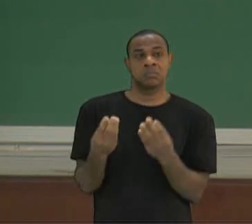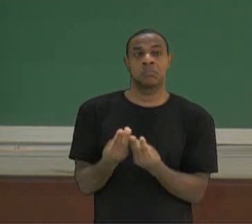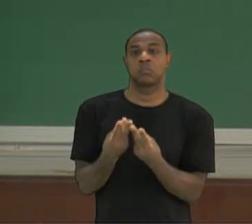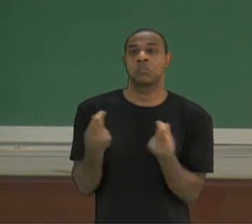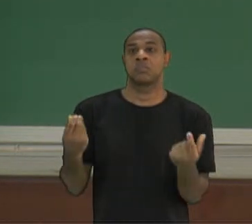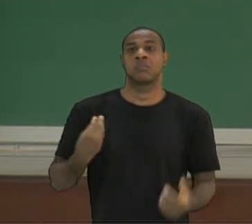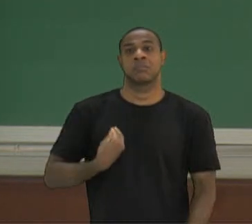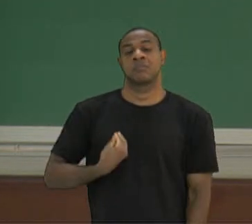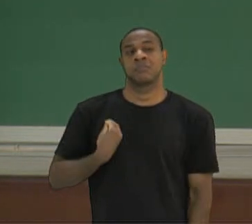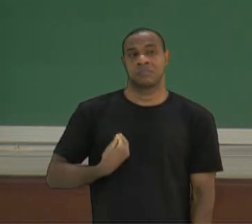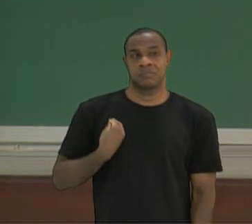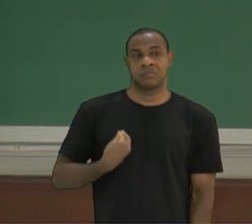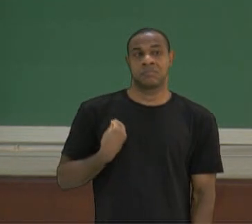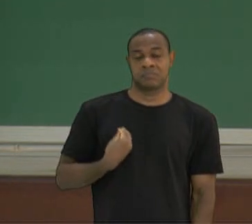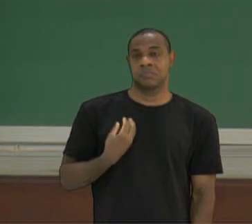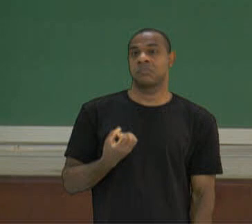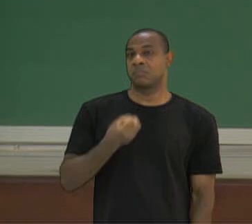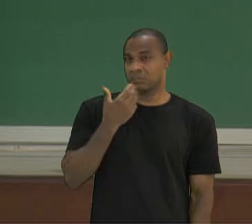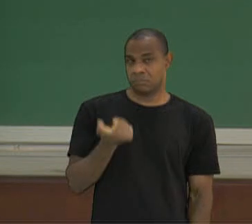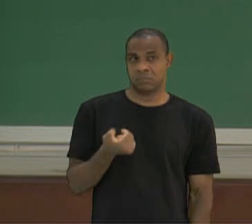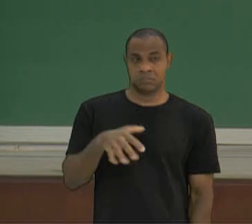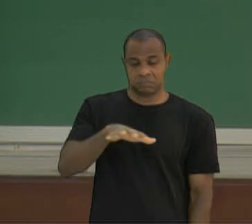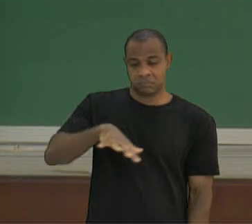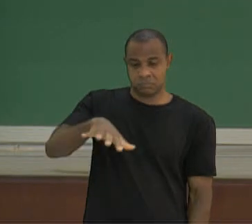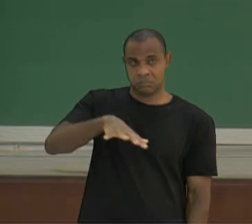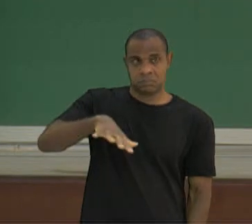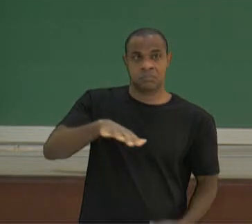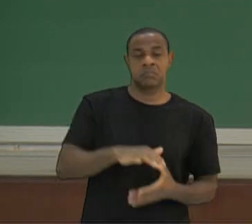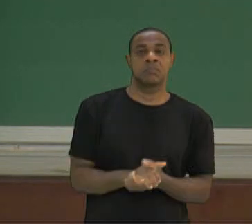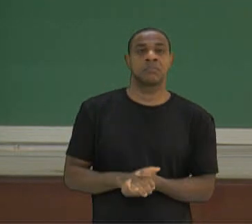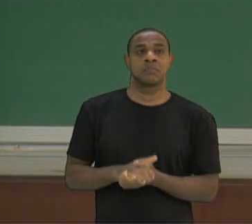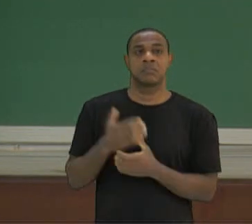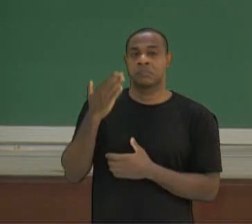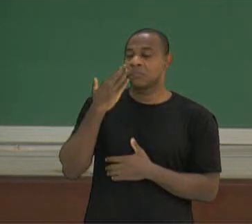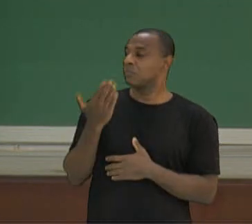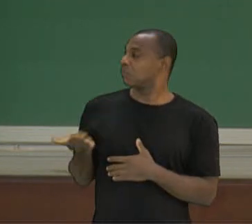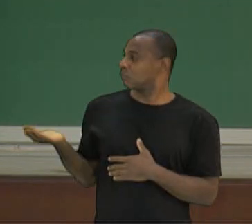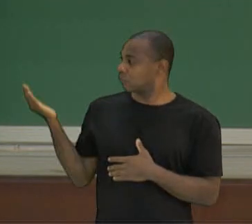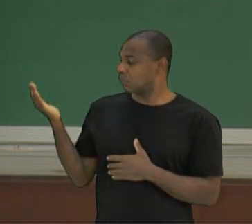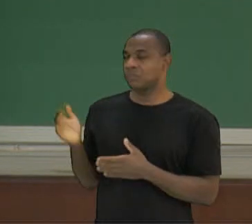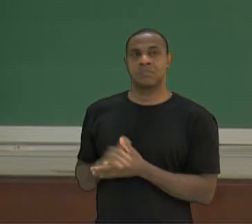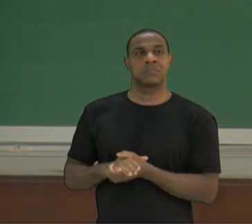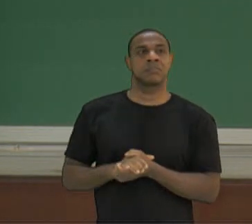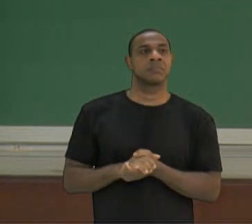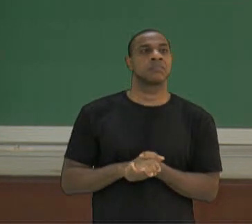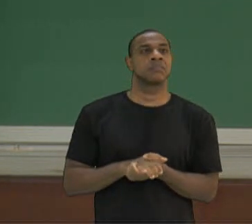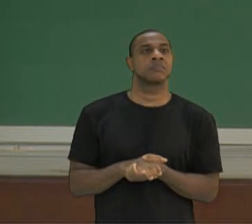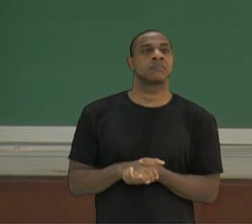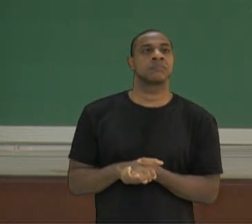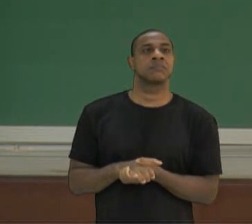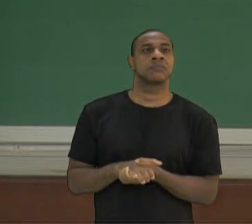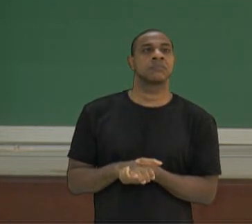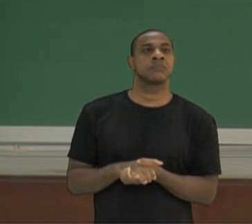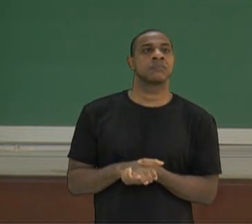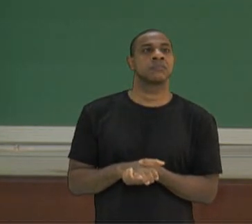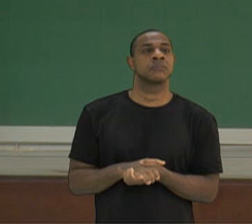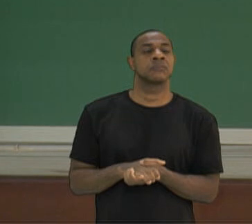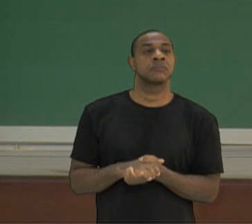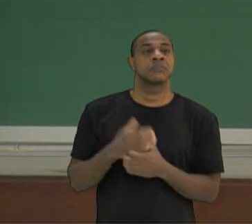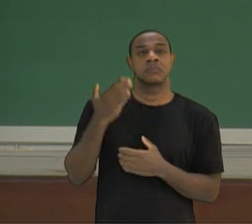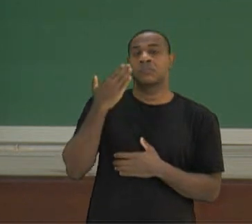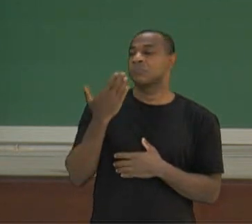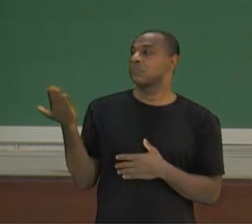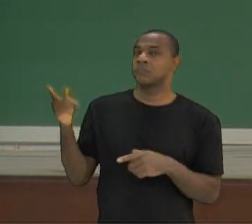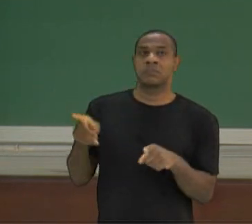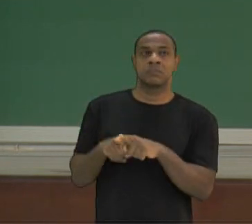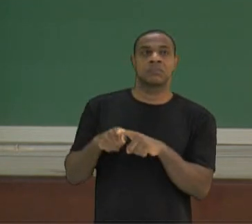de vida elevada ali da região norte catarinense, certo? Bem bacana a gente verificar essa informação. E ali